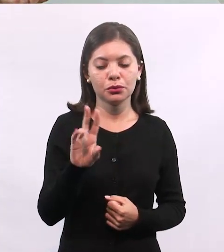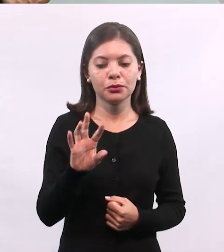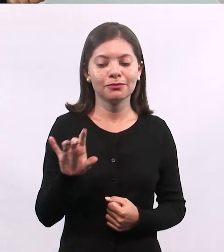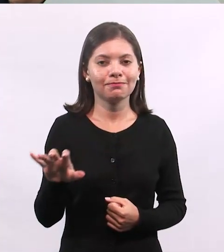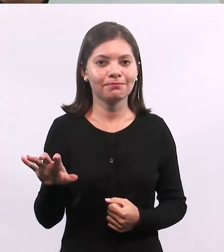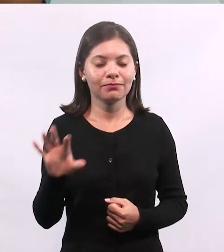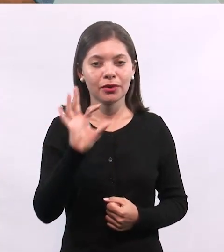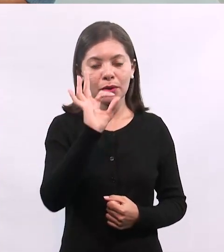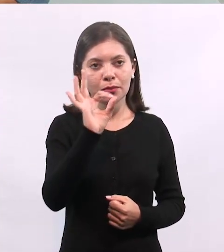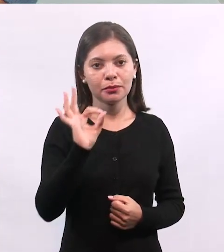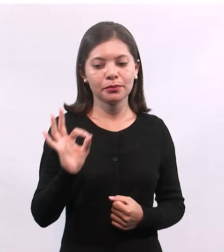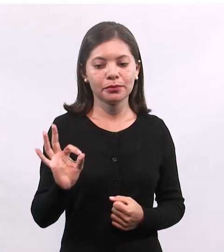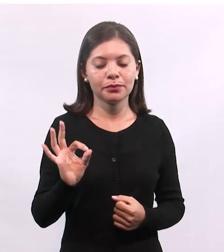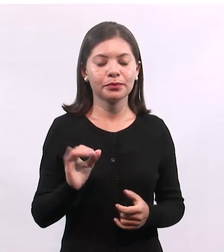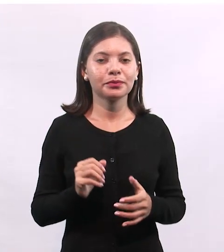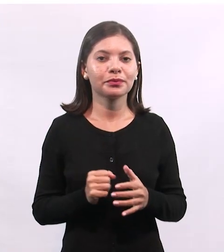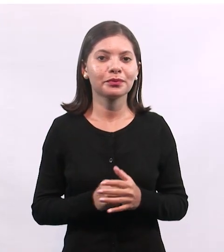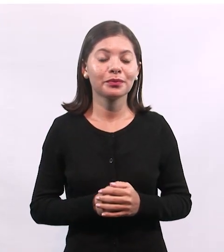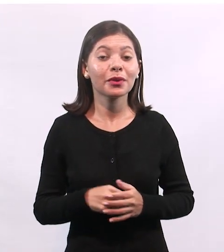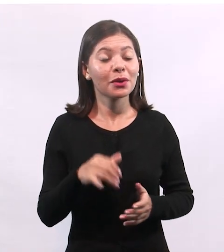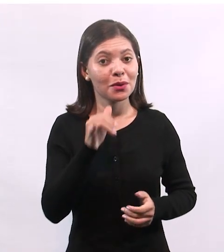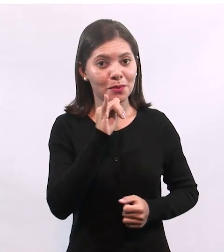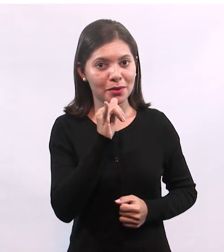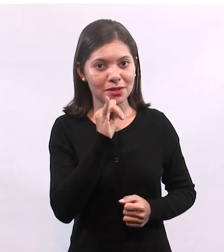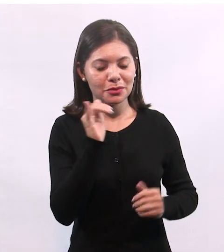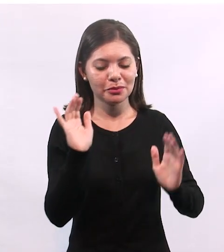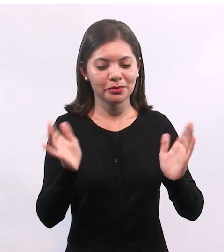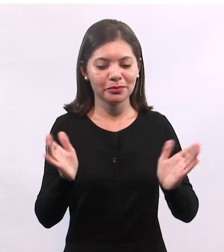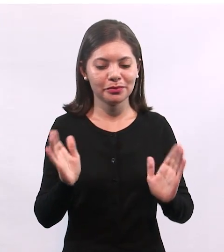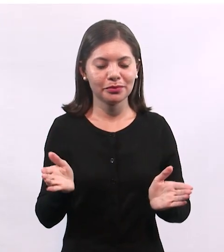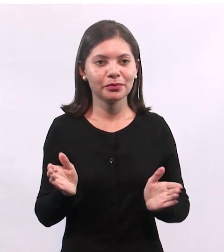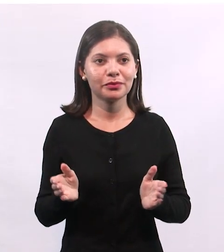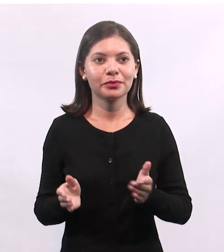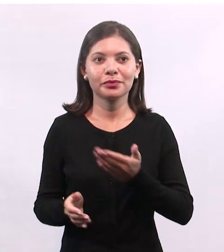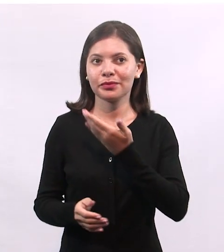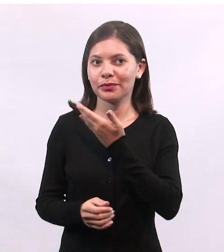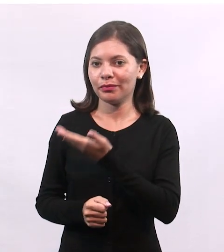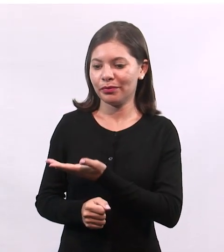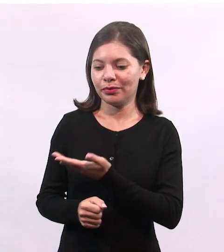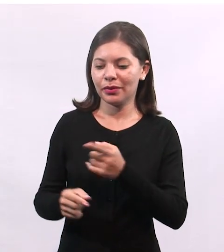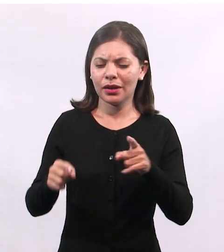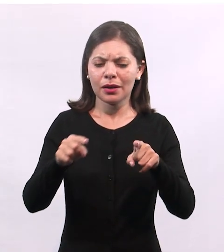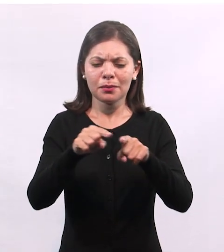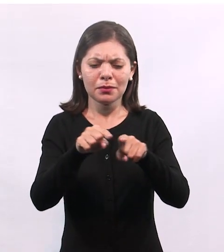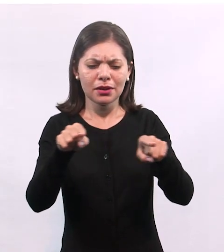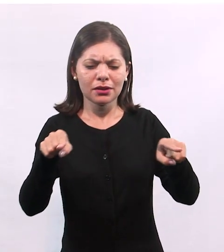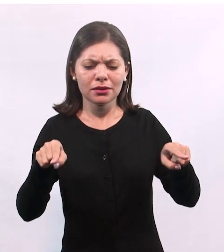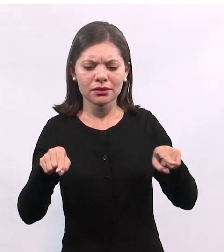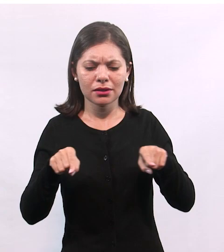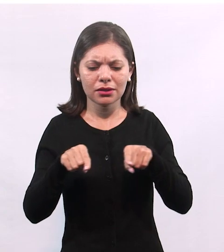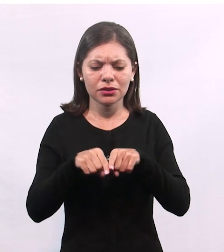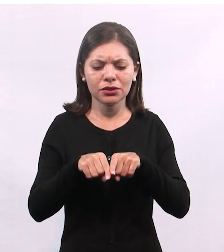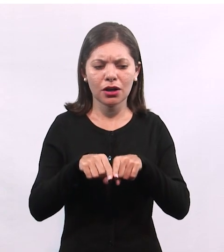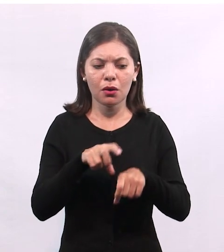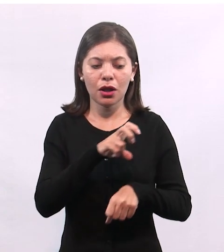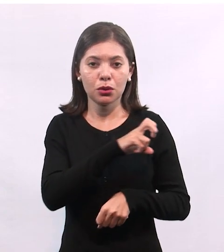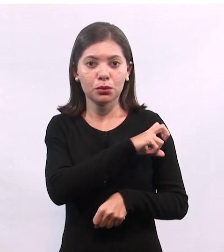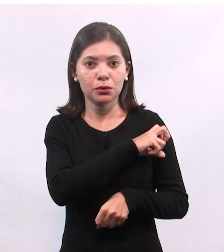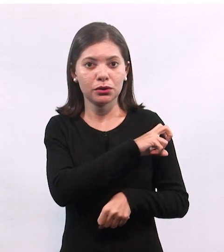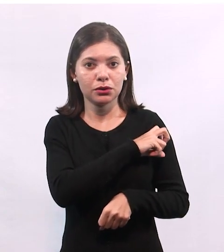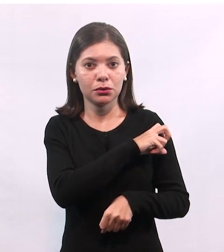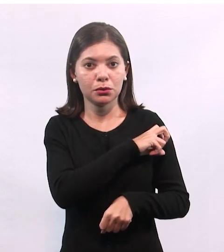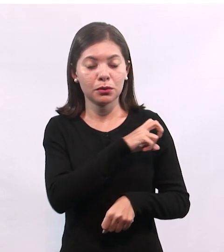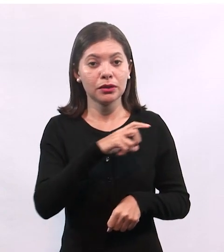porcentagem vamos para um exemplo a minha sala de aula lá do quinto ano tem